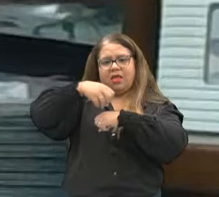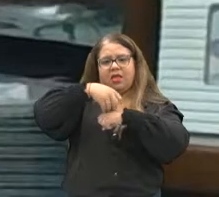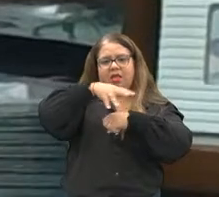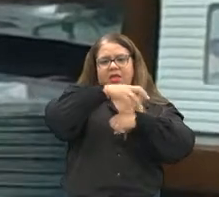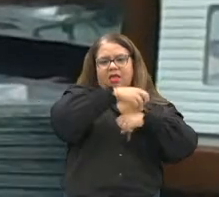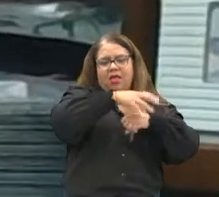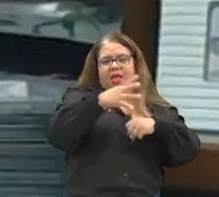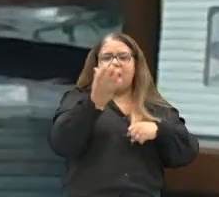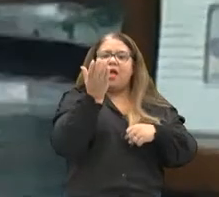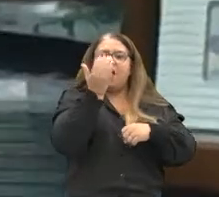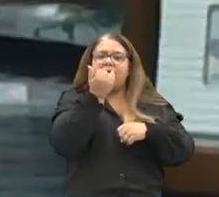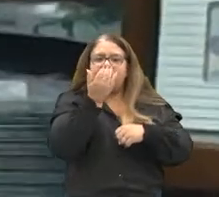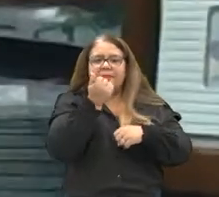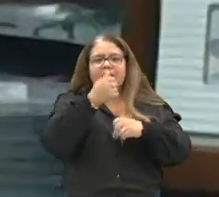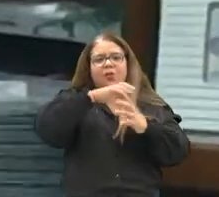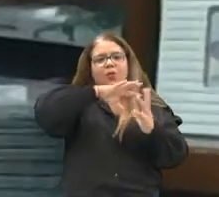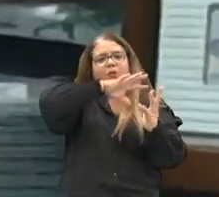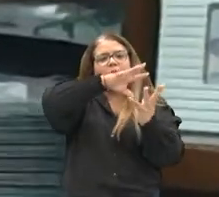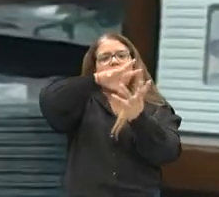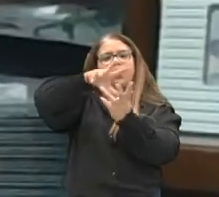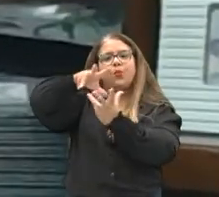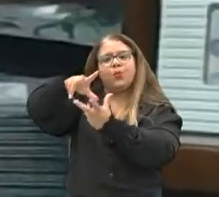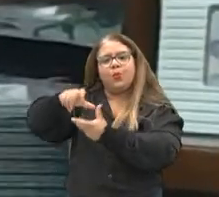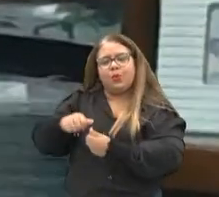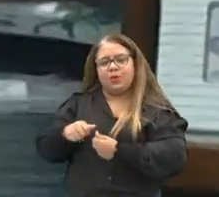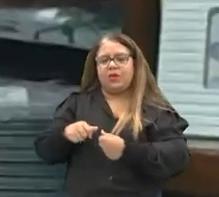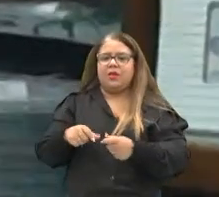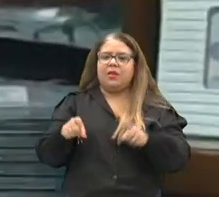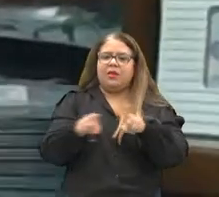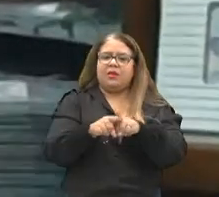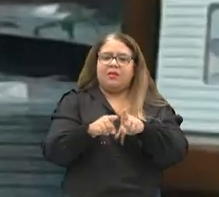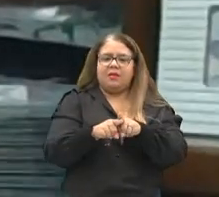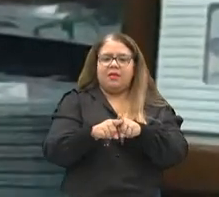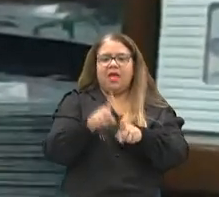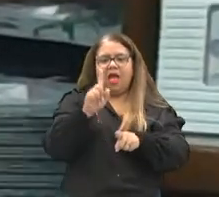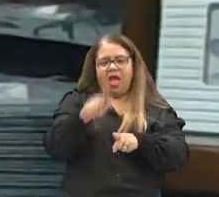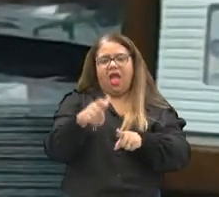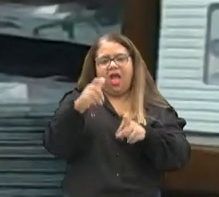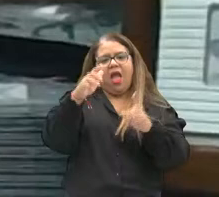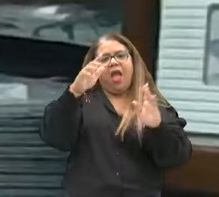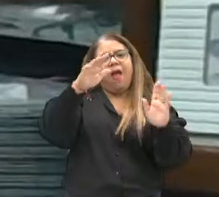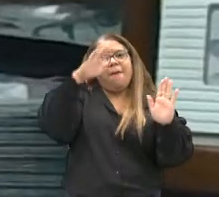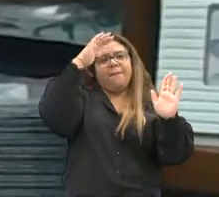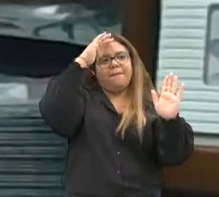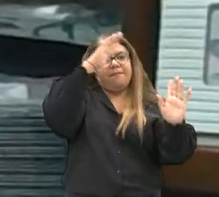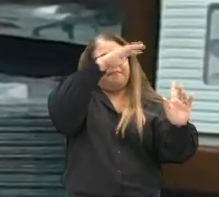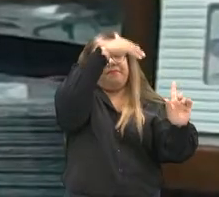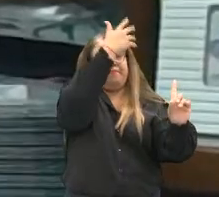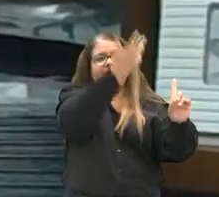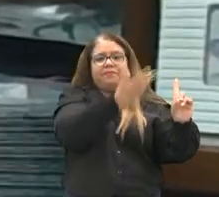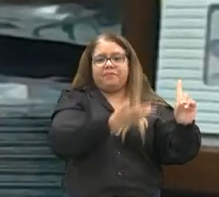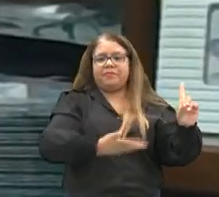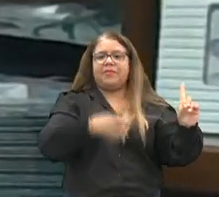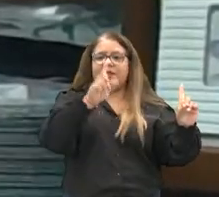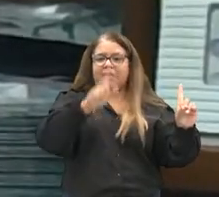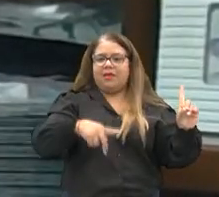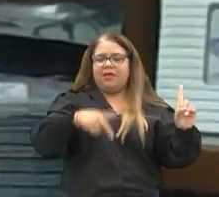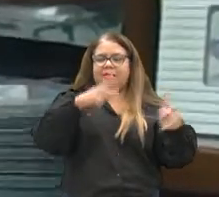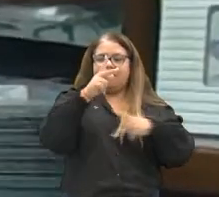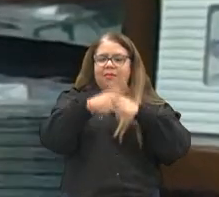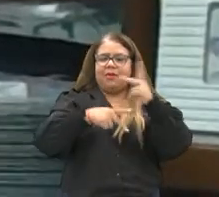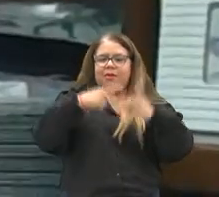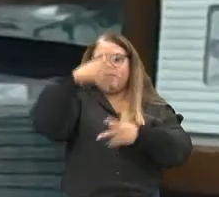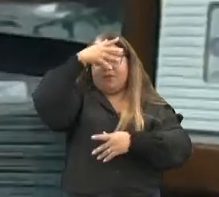alimentação para o mundo inteiro. É uma glória para o povo mato-grossense. Eu